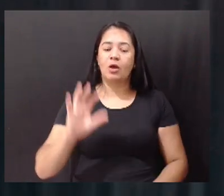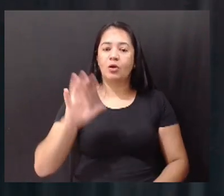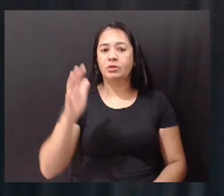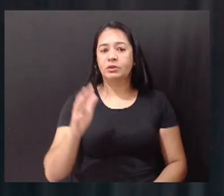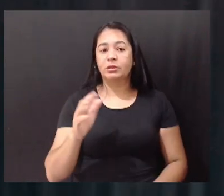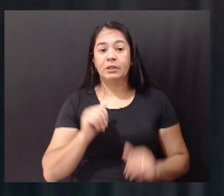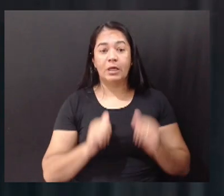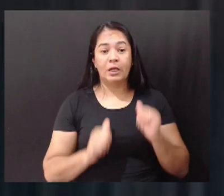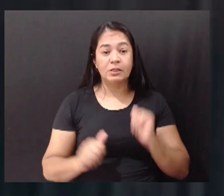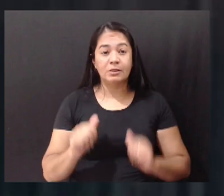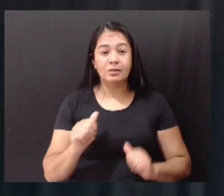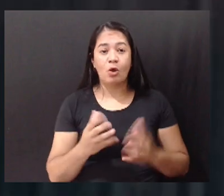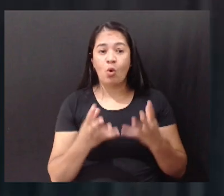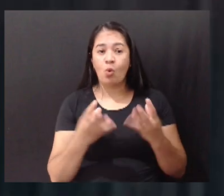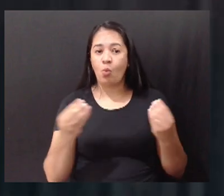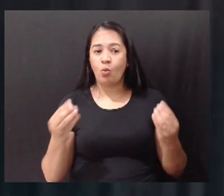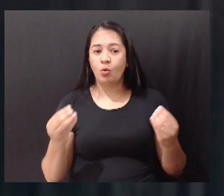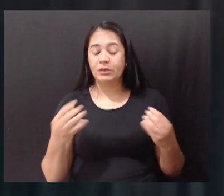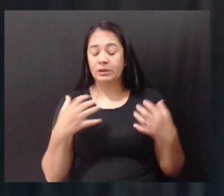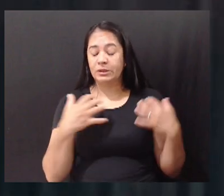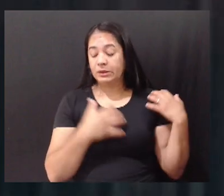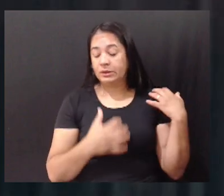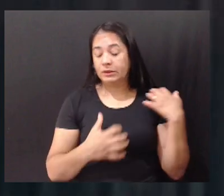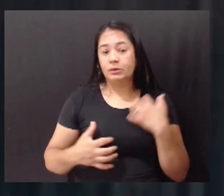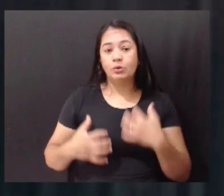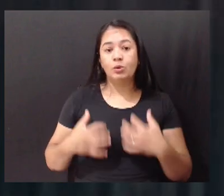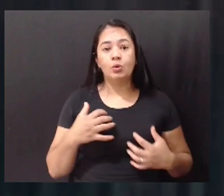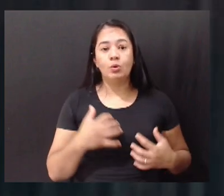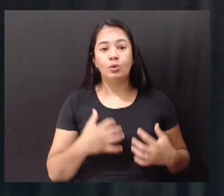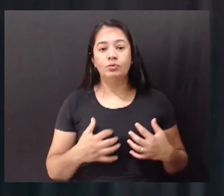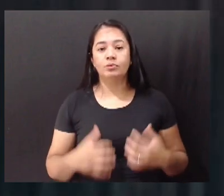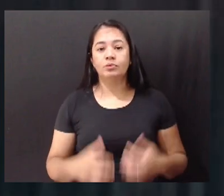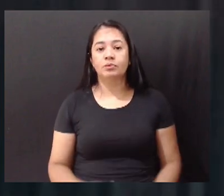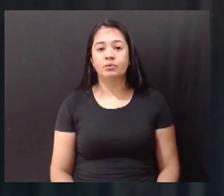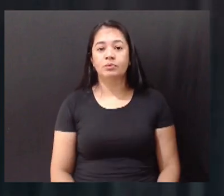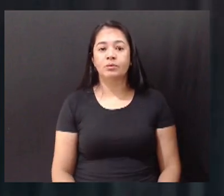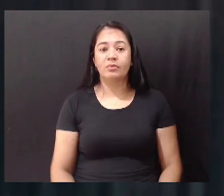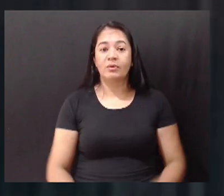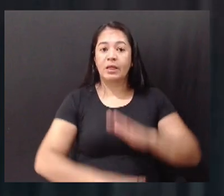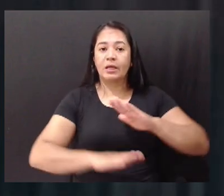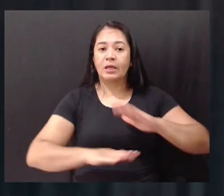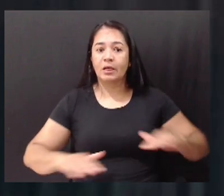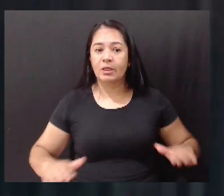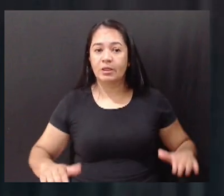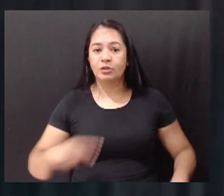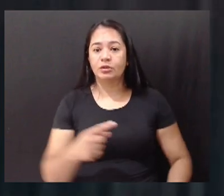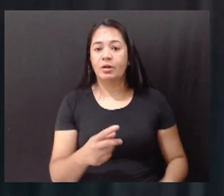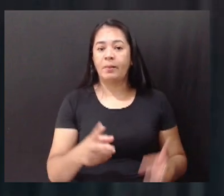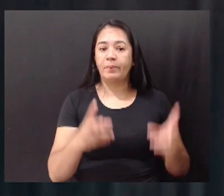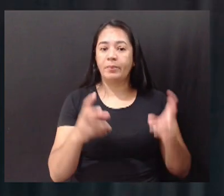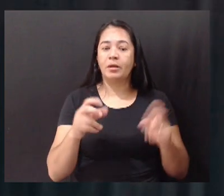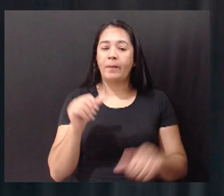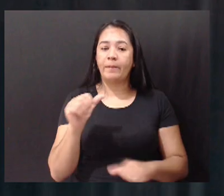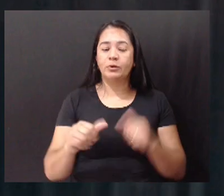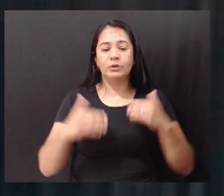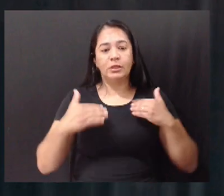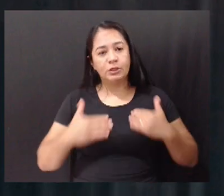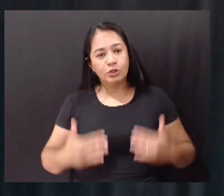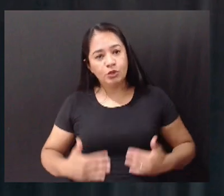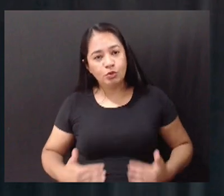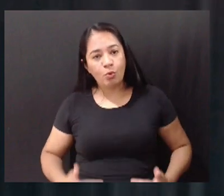ansiedade, muita angústia. Em crianças, nós vemos muitas mudanças de humor também,